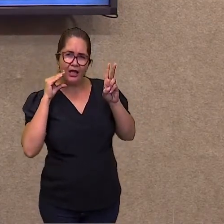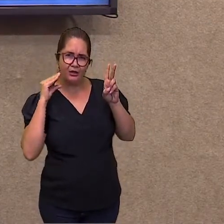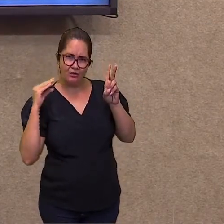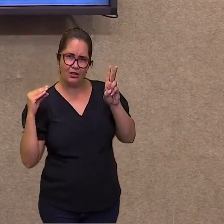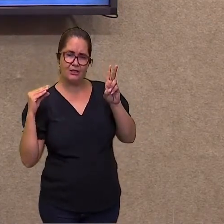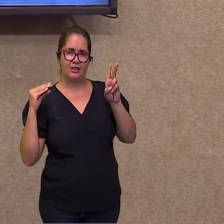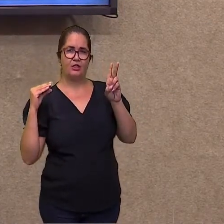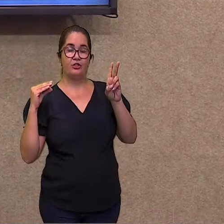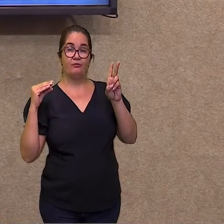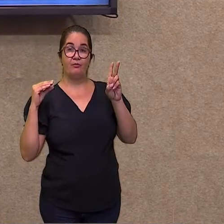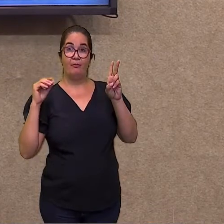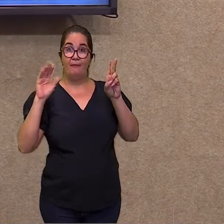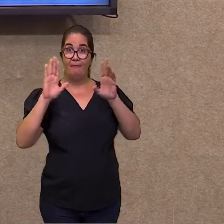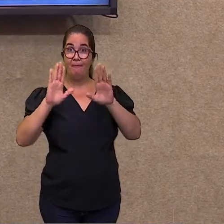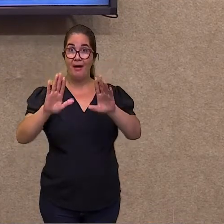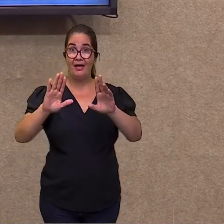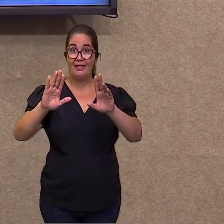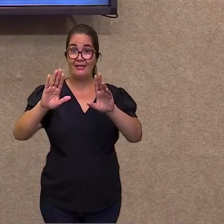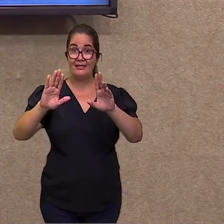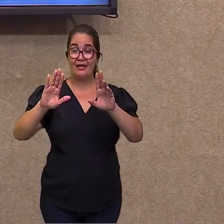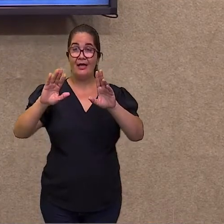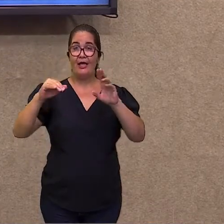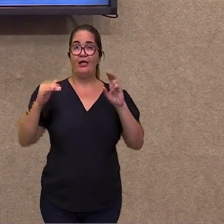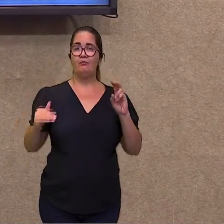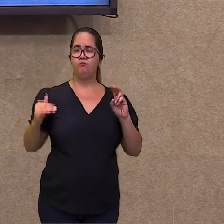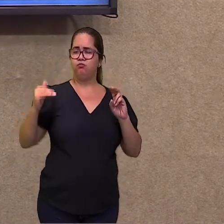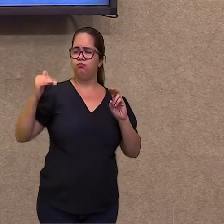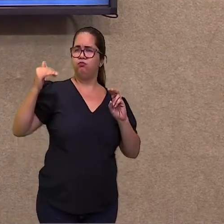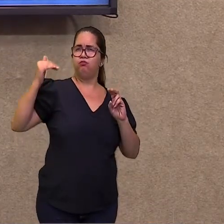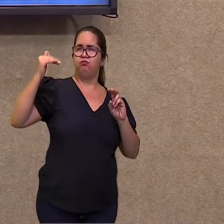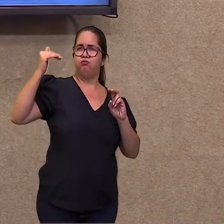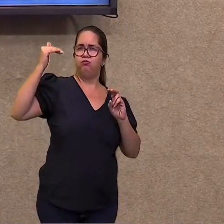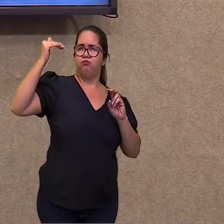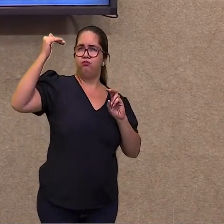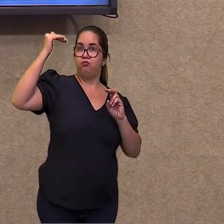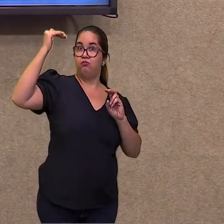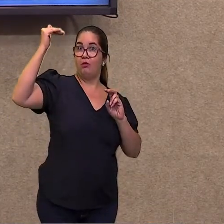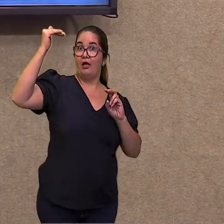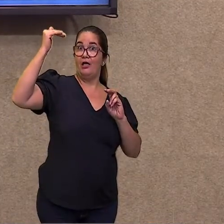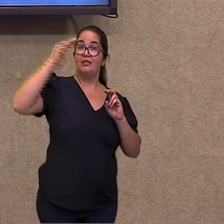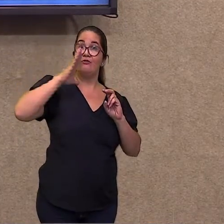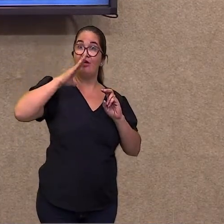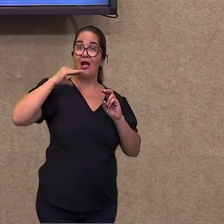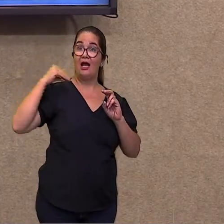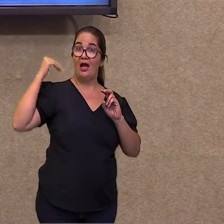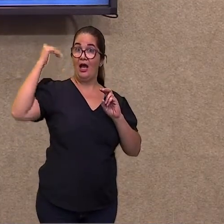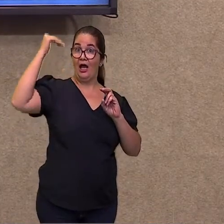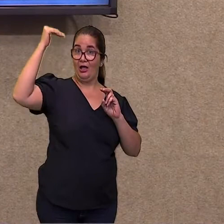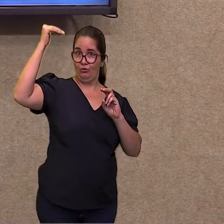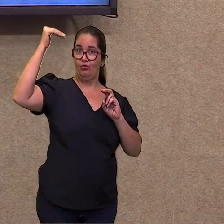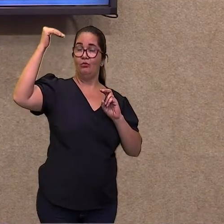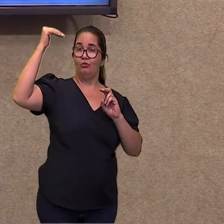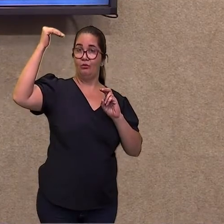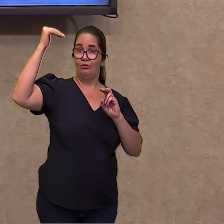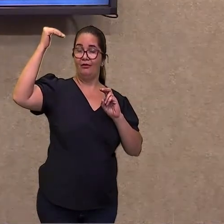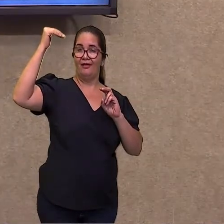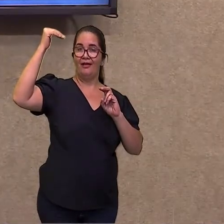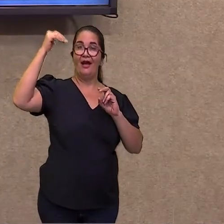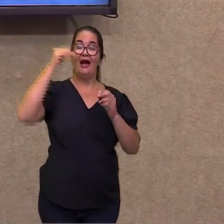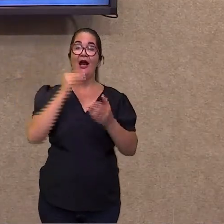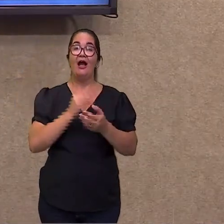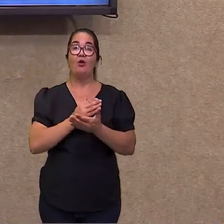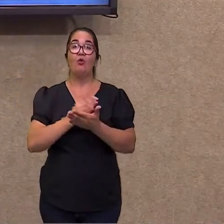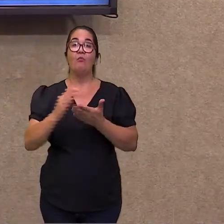tem a dança certa. E nem todas as danças as mulheres podem participar. Então a dança indígena, de região